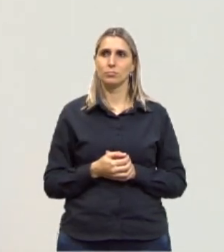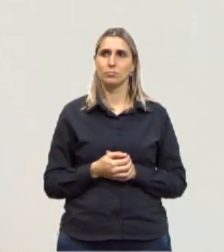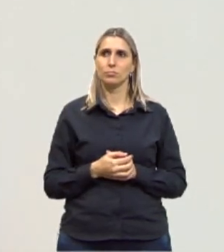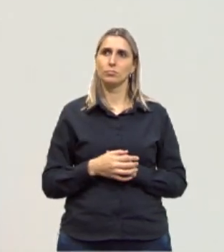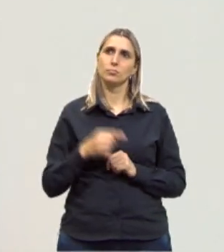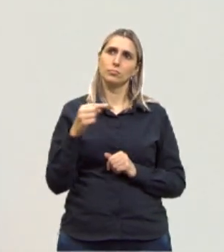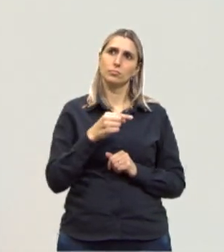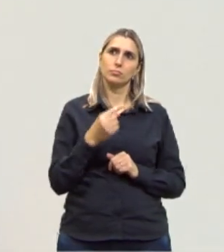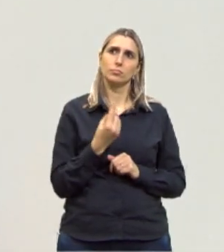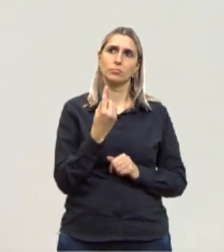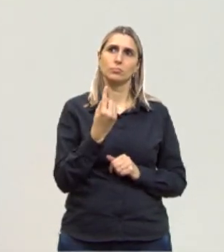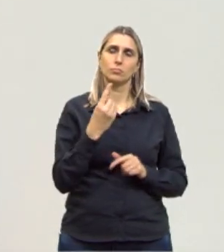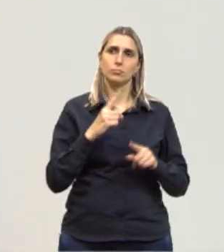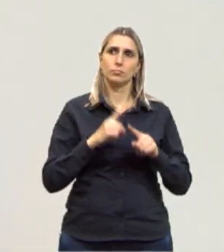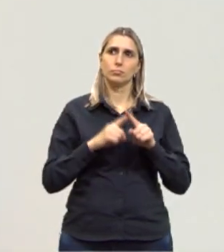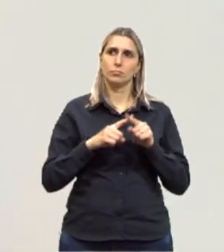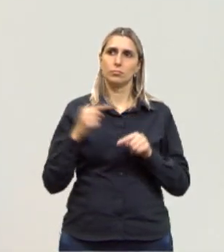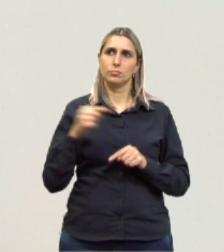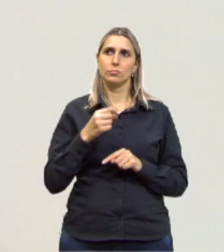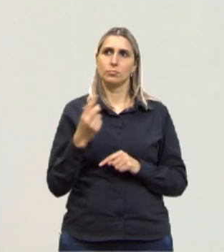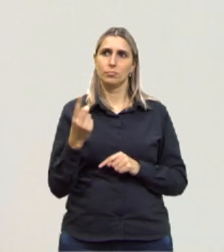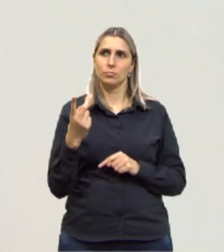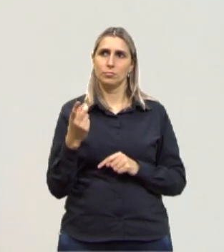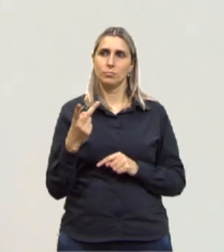Menos 1 vezes menos 12,